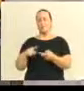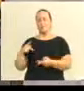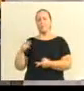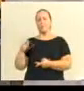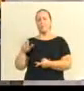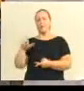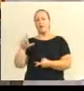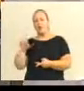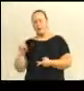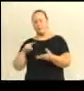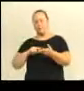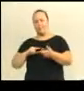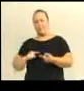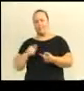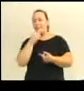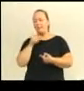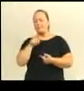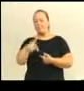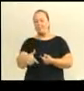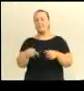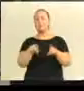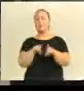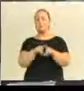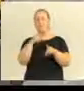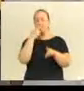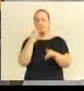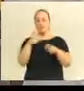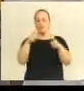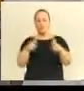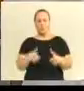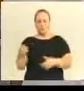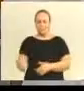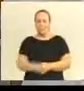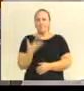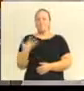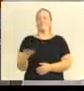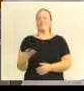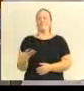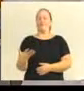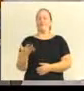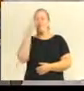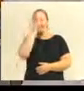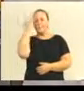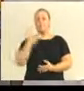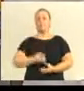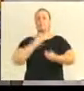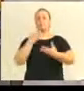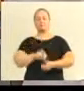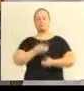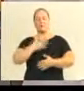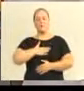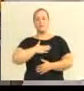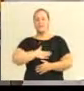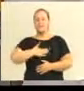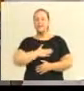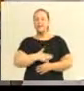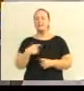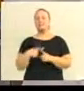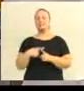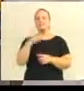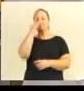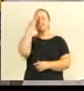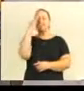vida nova muito movimentado muito movimentada a academia tem sido utilizado vimos vários depoimentos positivos das pessoas presentes no sábado que na